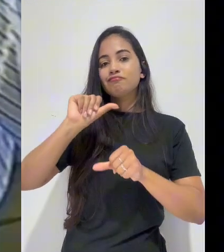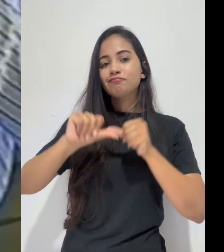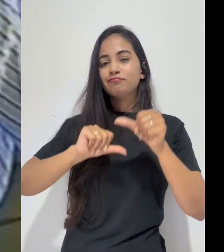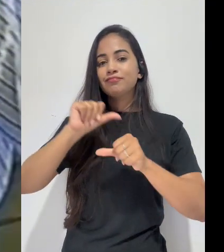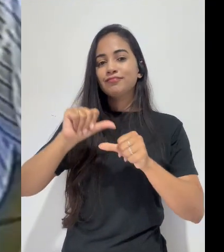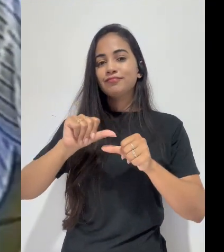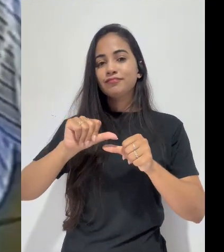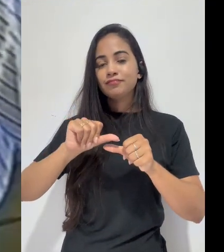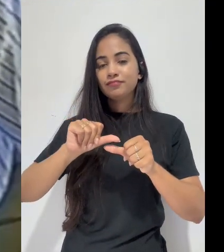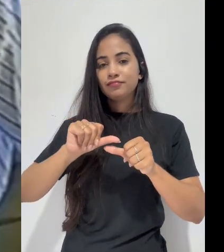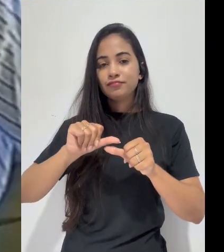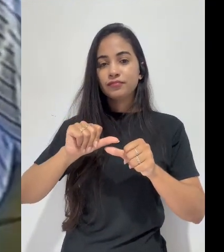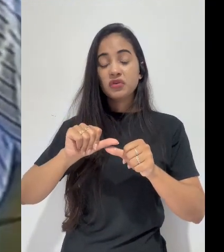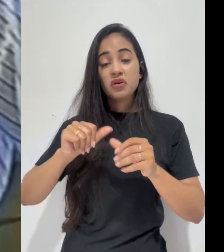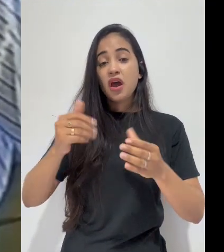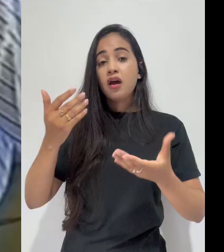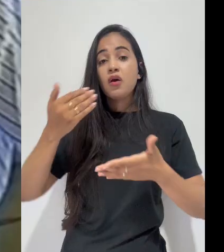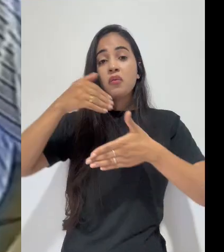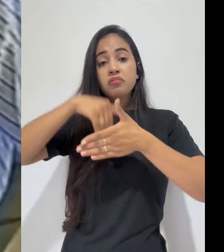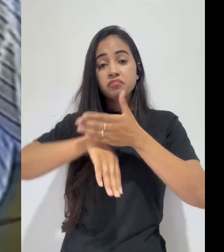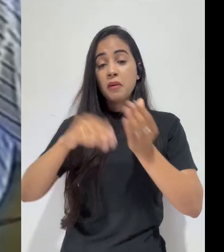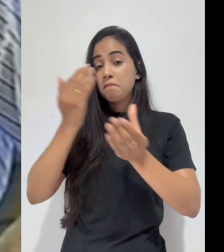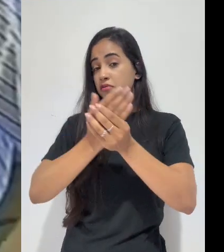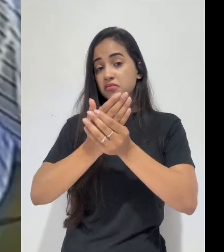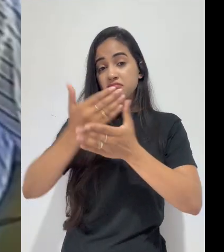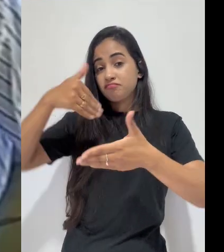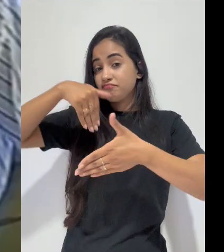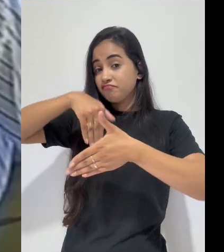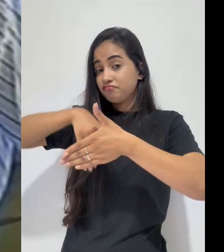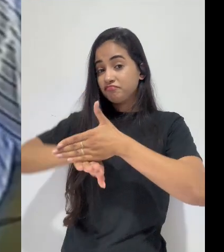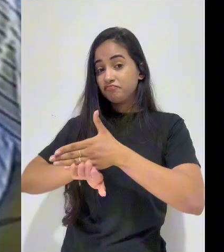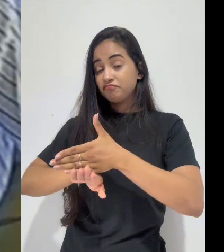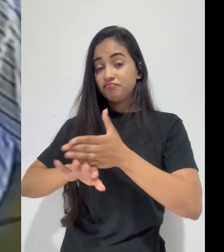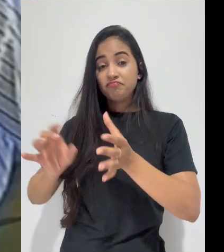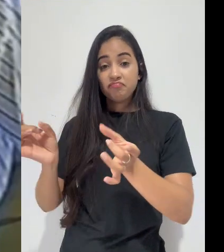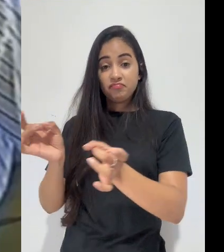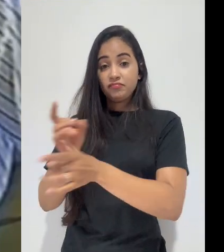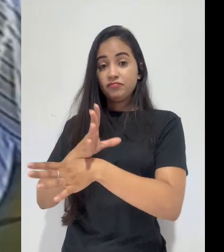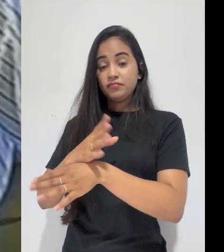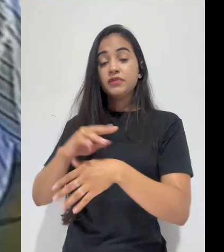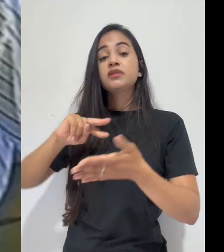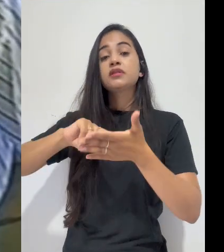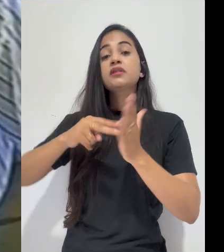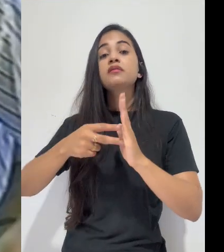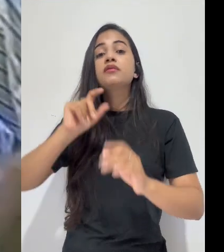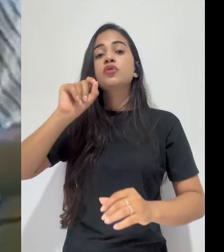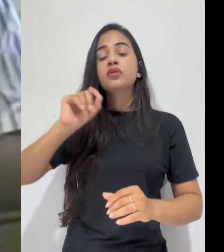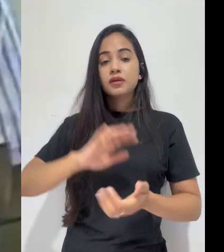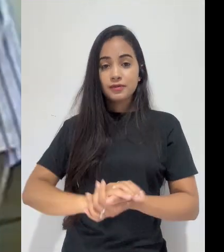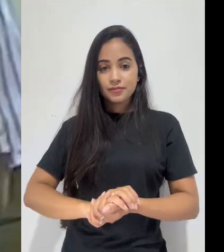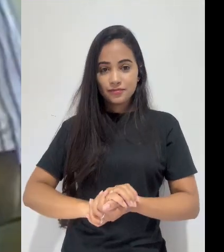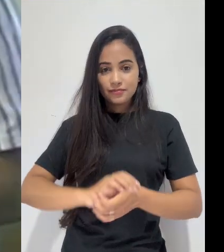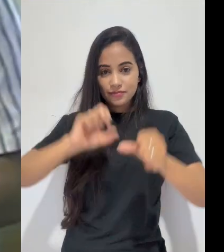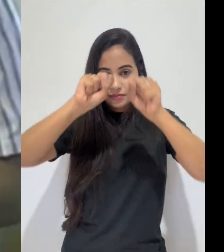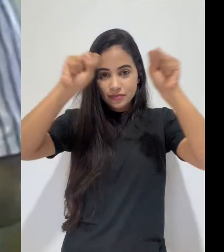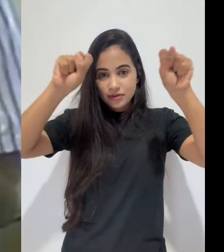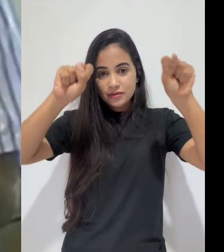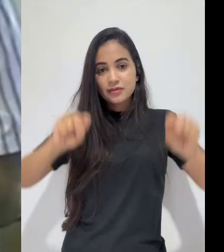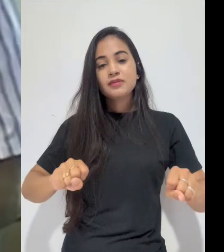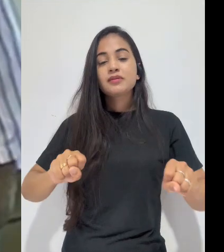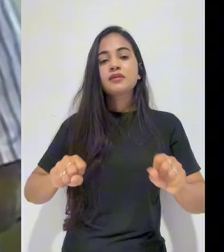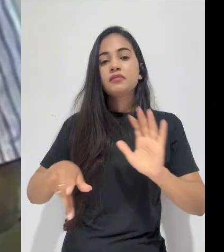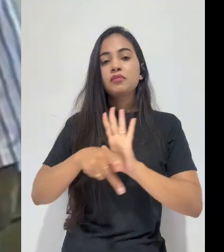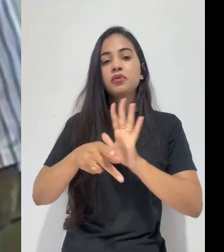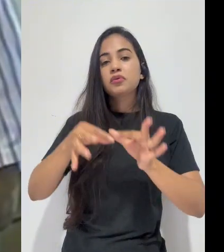sistema arquivou esses processos. Significa que o sistema acha que